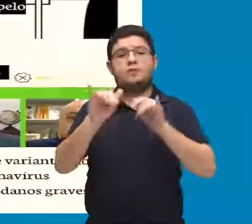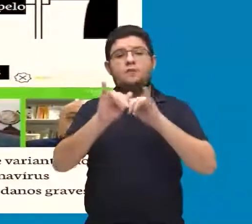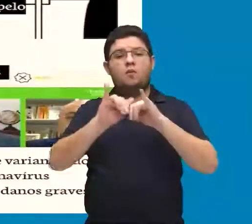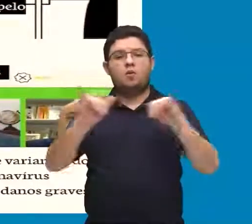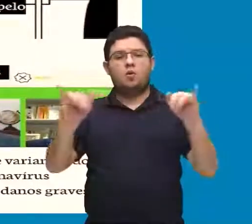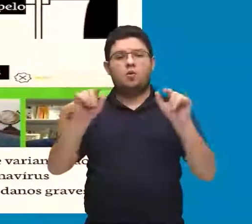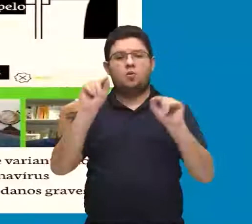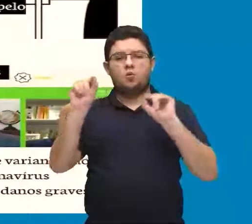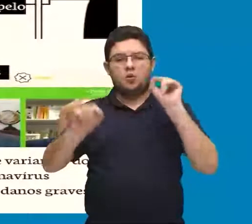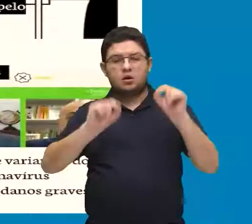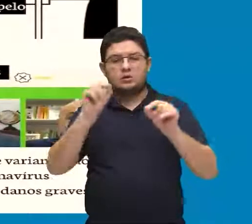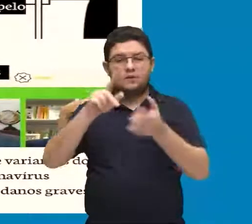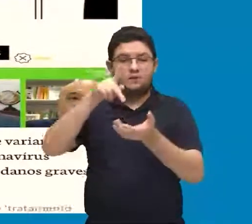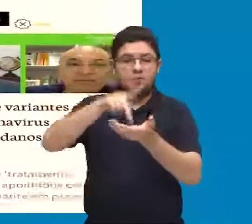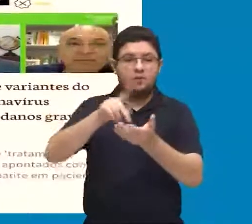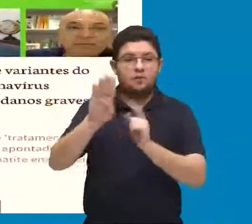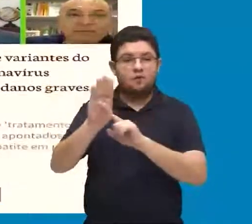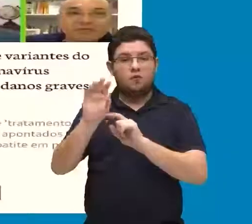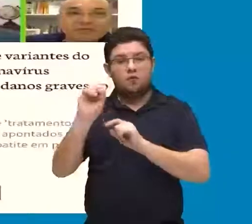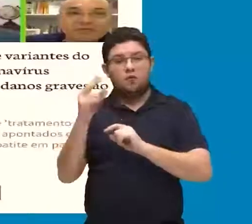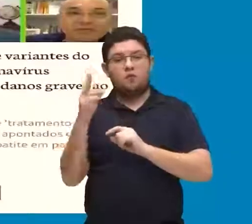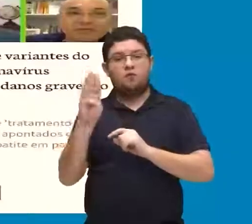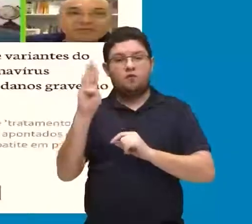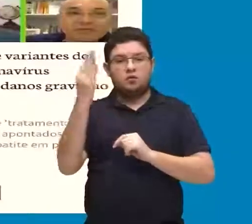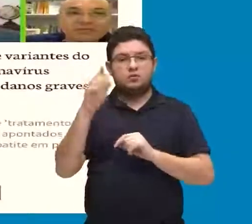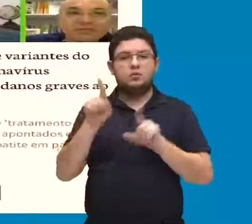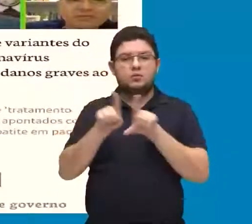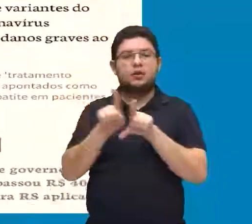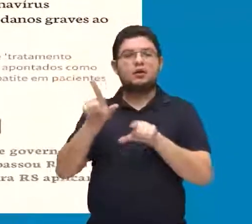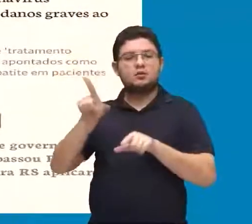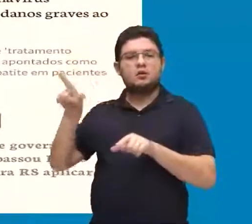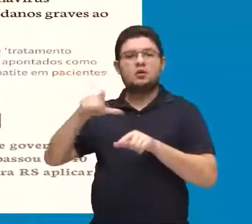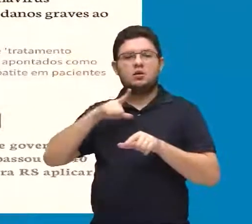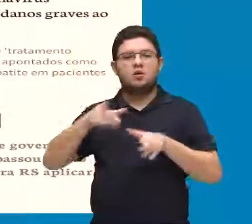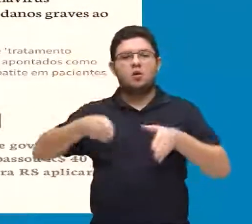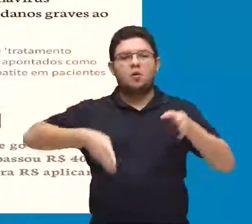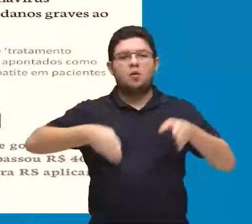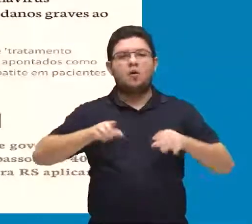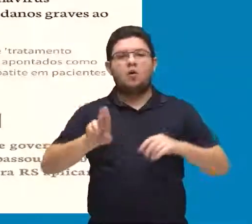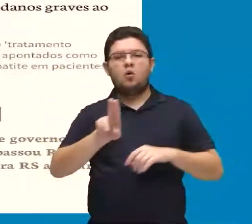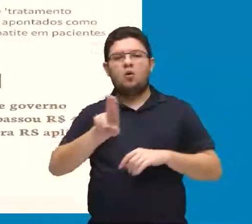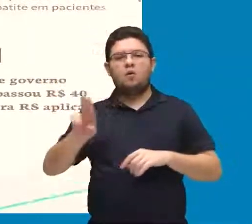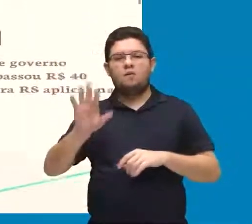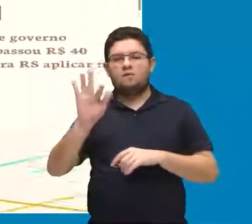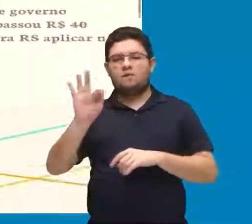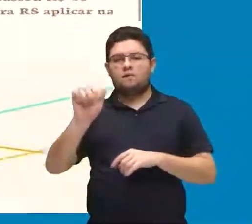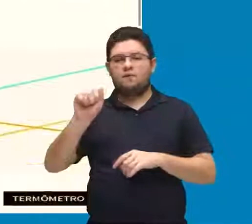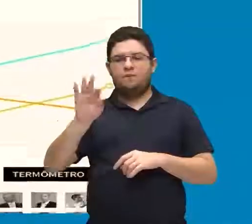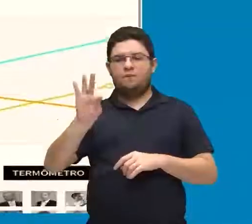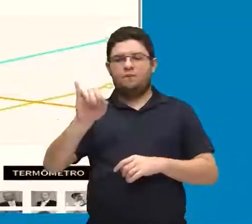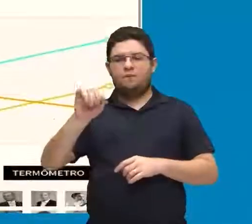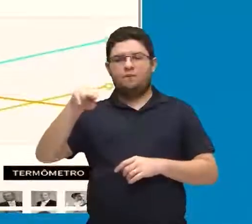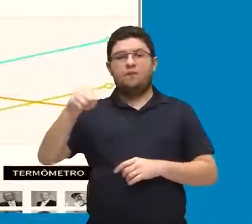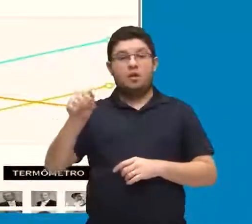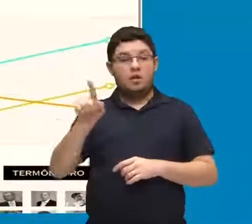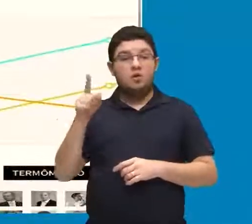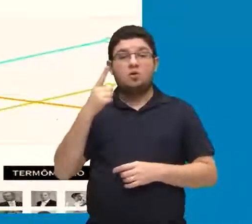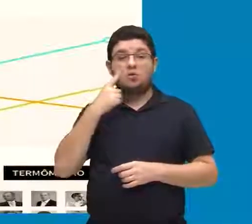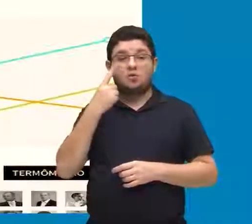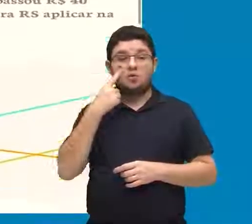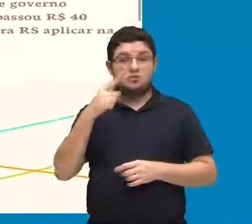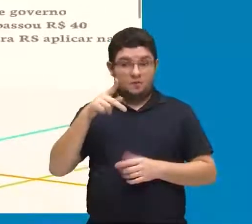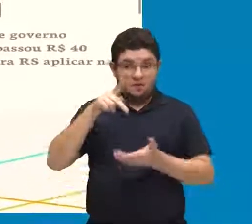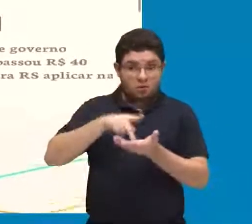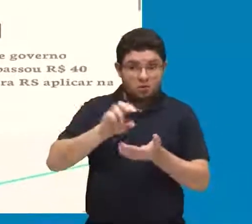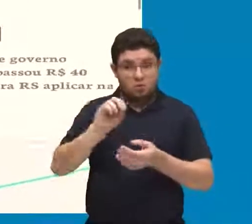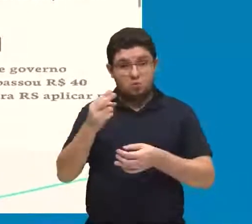né, um robozinho chamado Fátima, que ela checa para você se você está recebendo ou não uma notícia falsa, tá bom? Então,